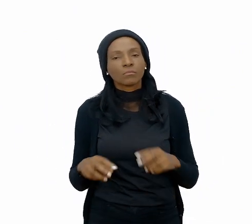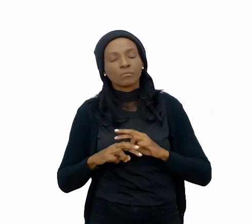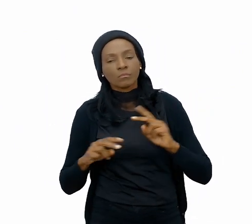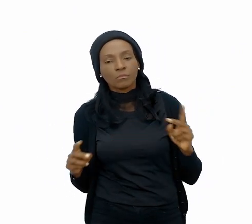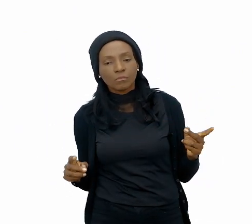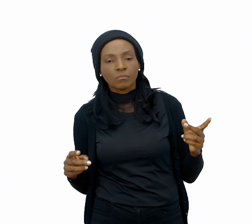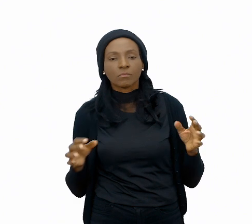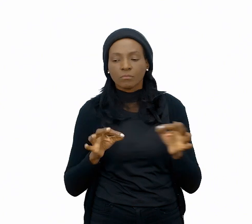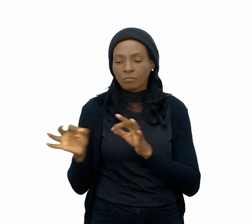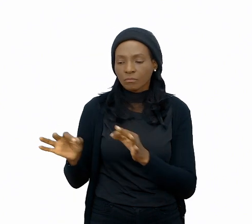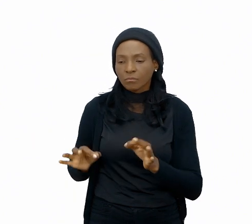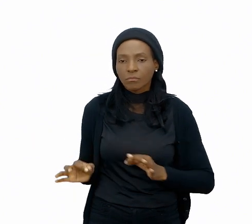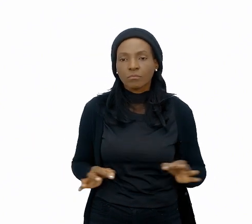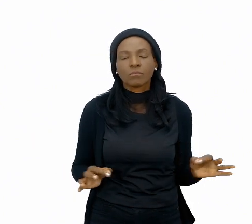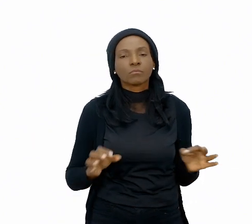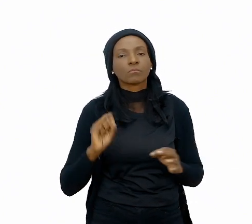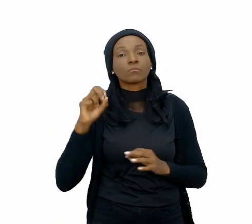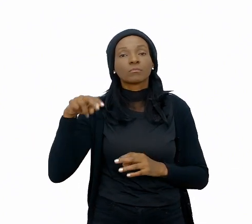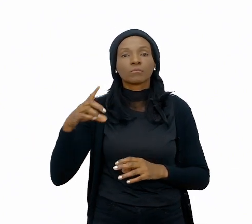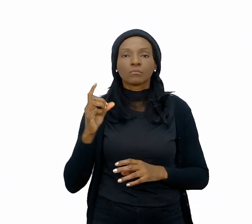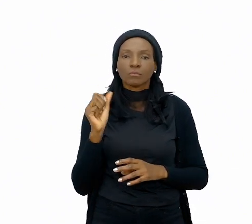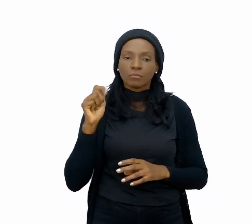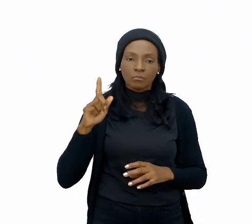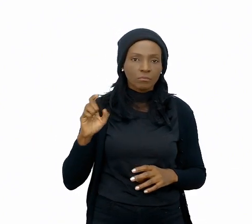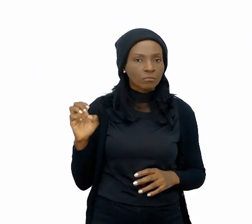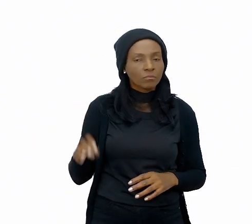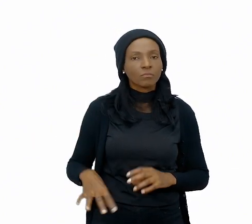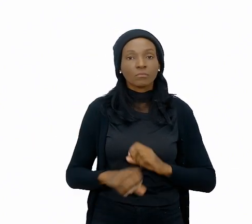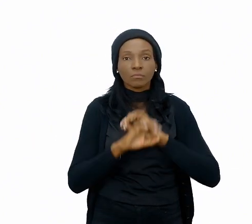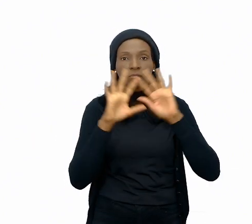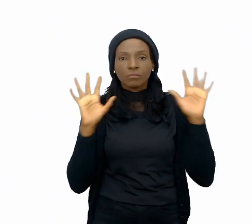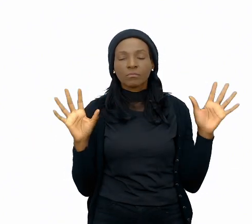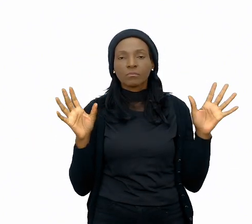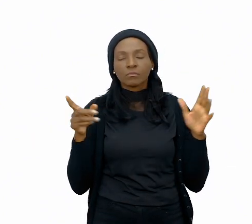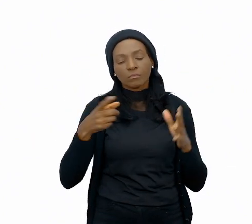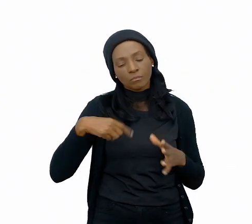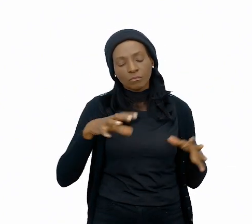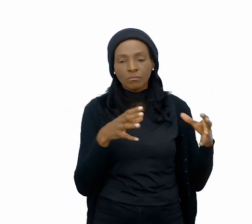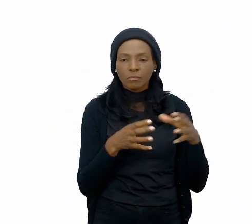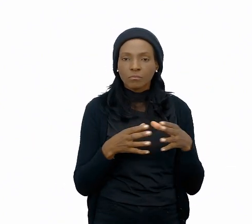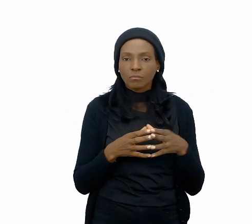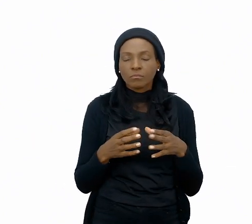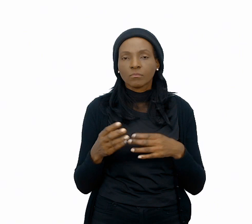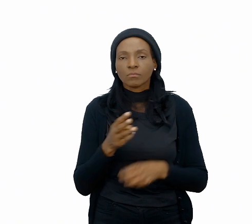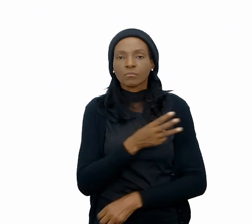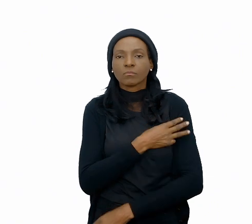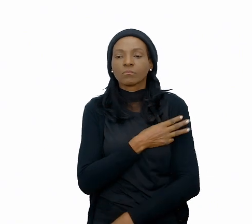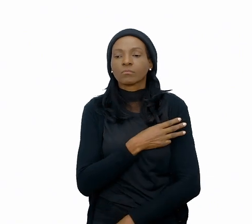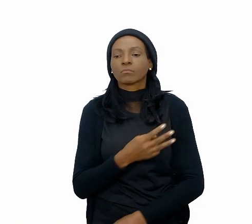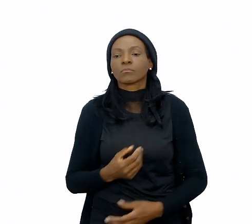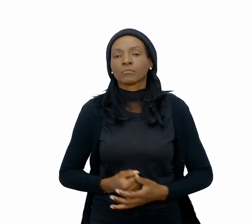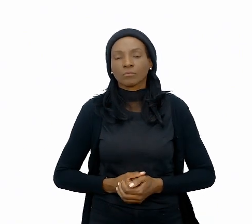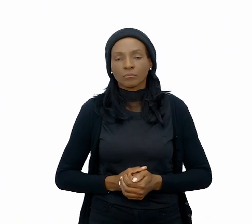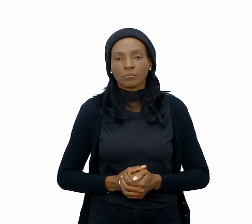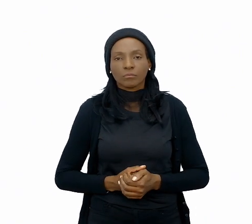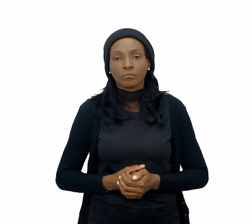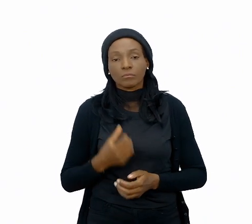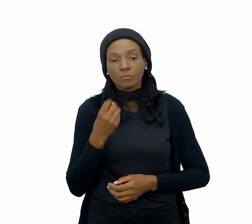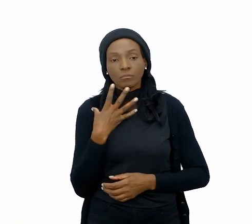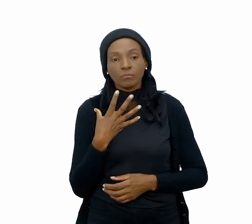intervenções, organização de uma sondagem, claro, para a nossa turminha de terceiro ano aí.